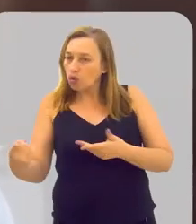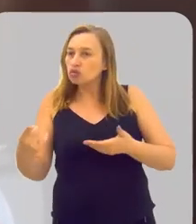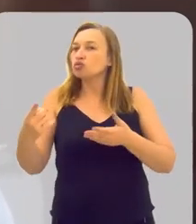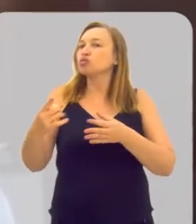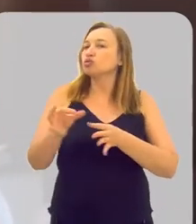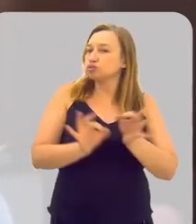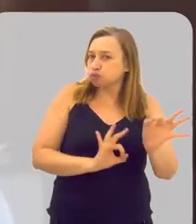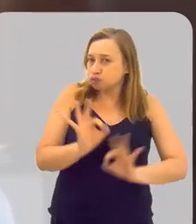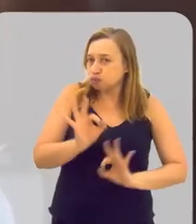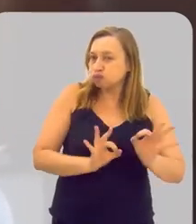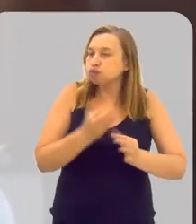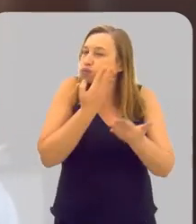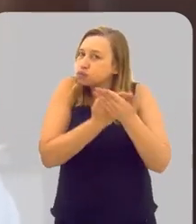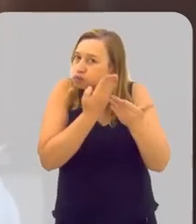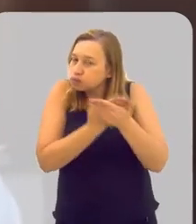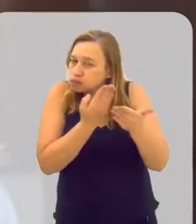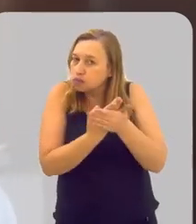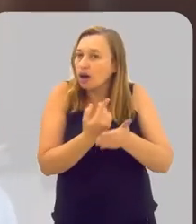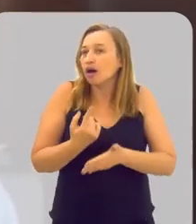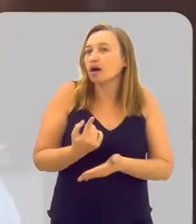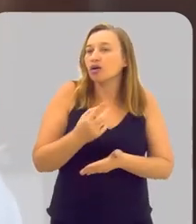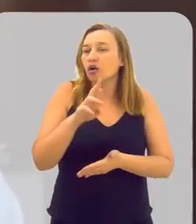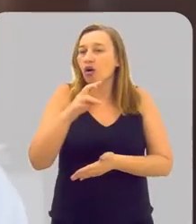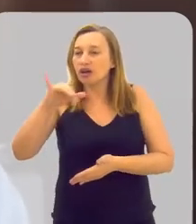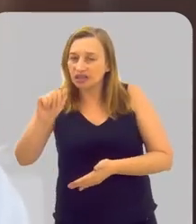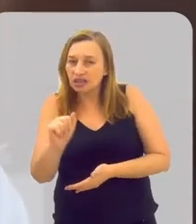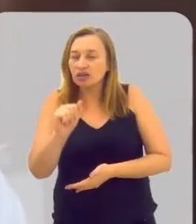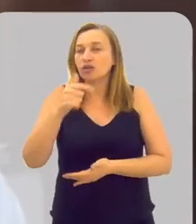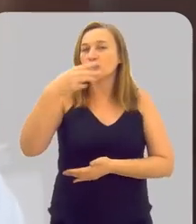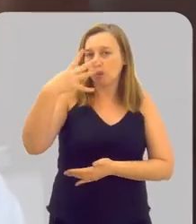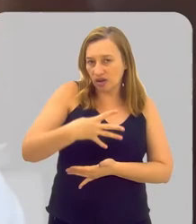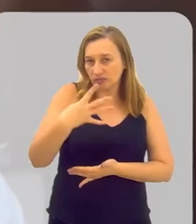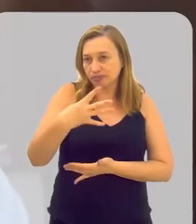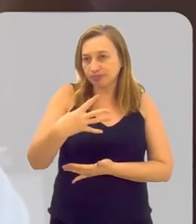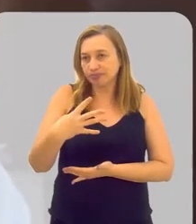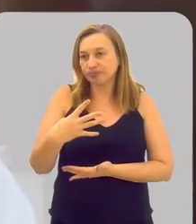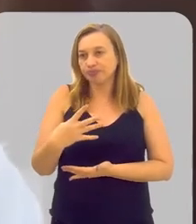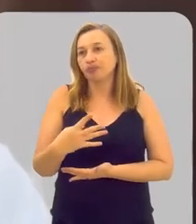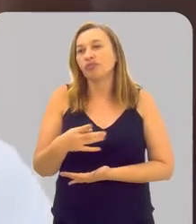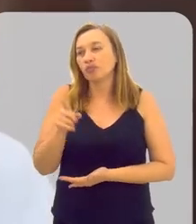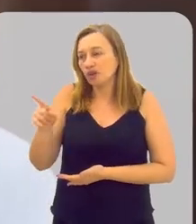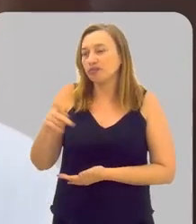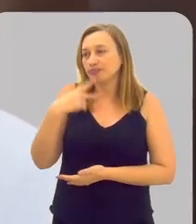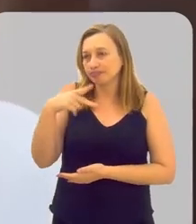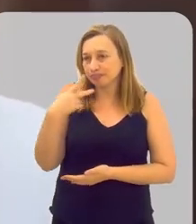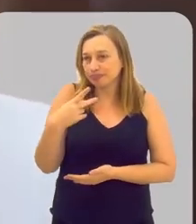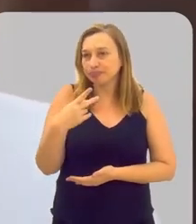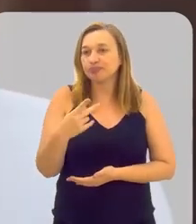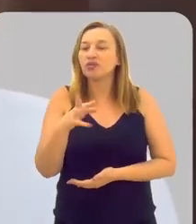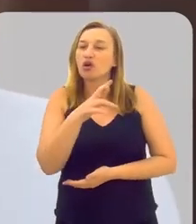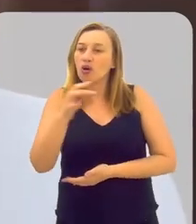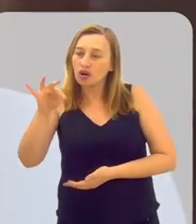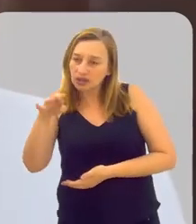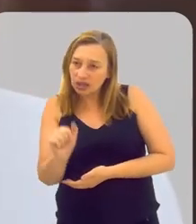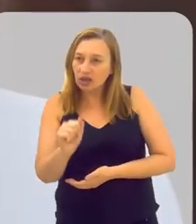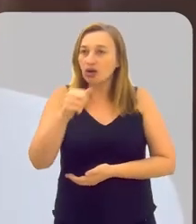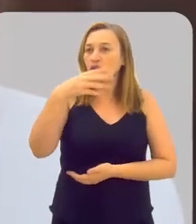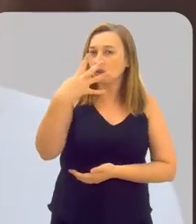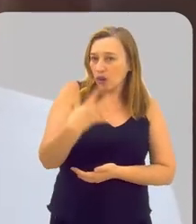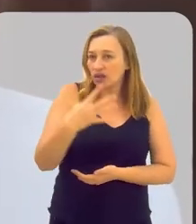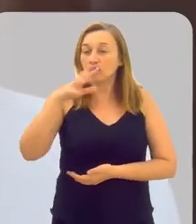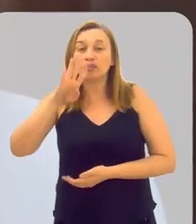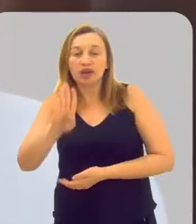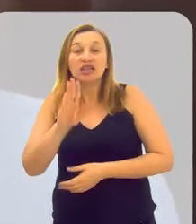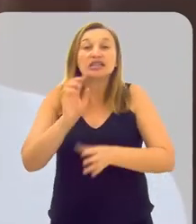E existem alguns outros projetos que estão sendo estudados. Um deles é o Rota 4, né? E aí você falou do